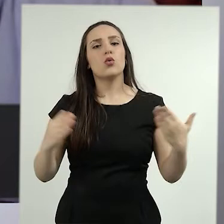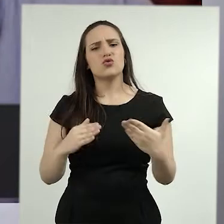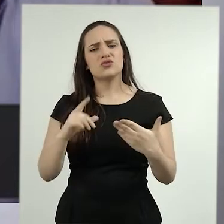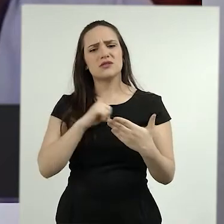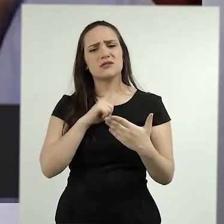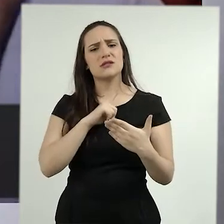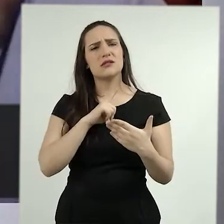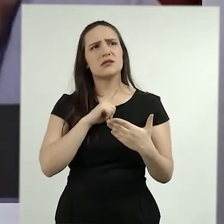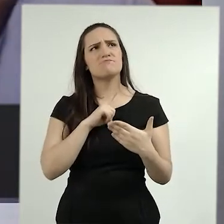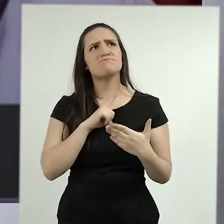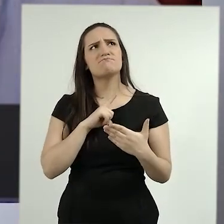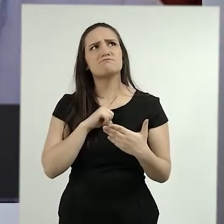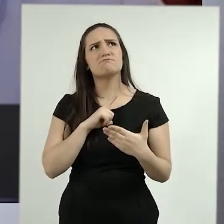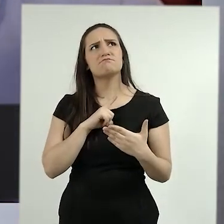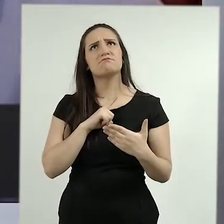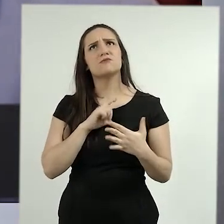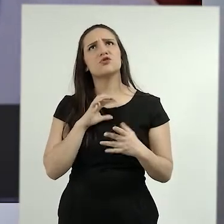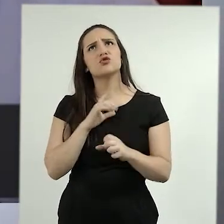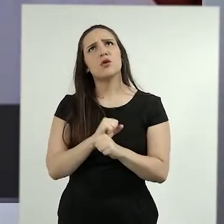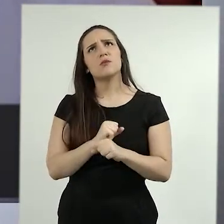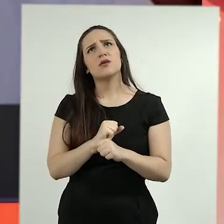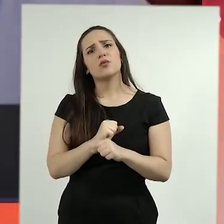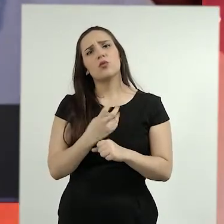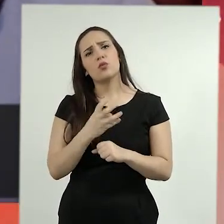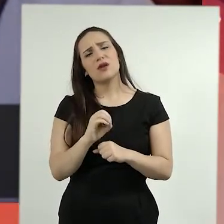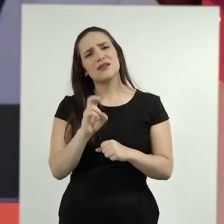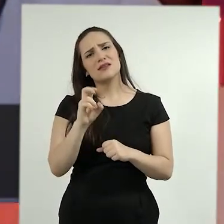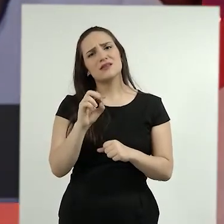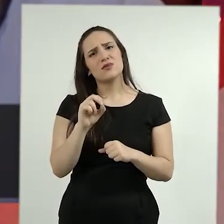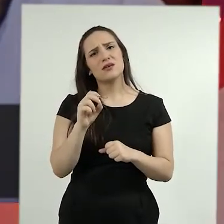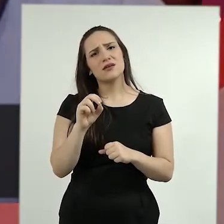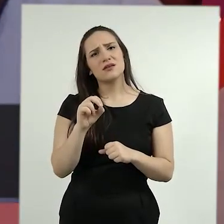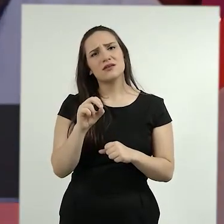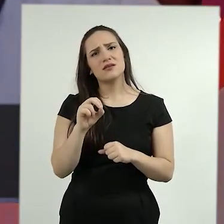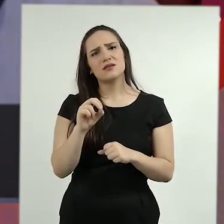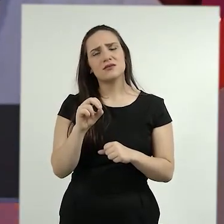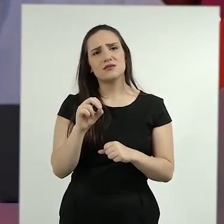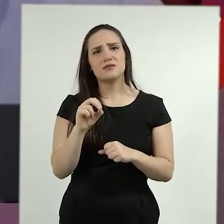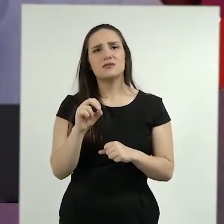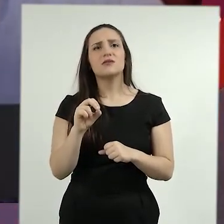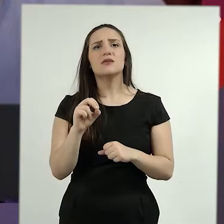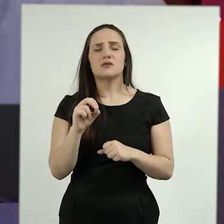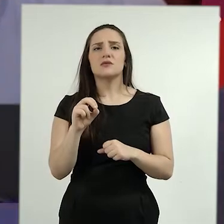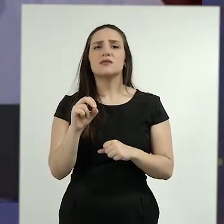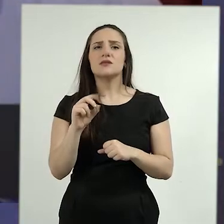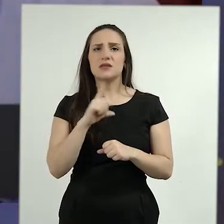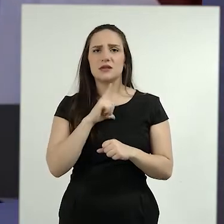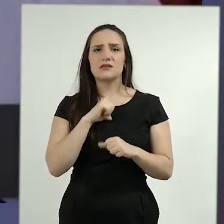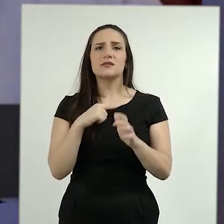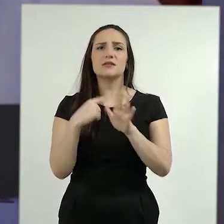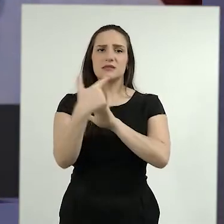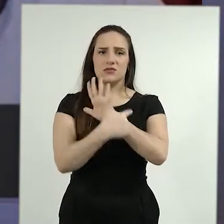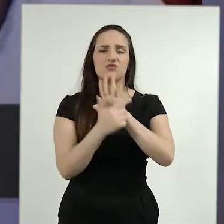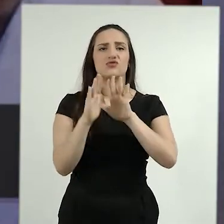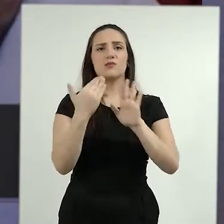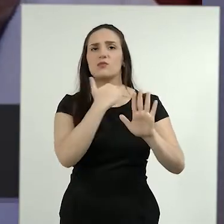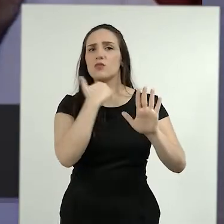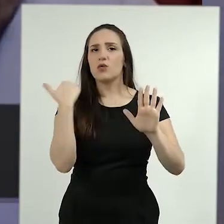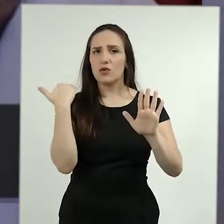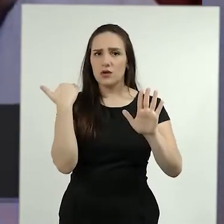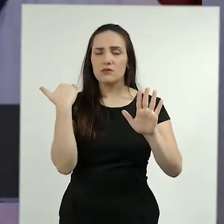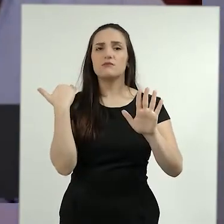Nós temos até hoje 5 animais desses 50 indivíduos que nós monitoramos, 5 que estavam com rádio,